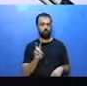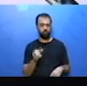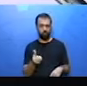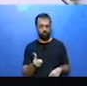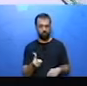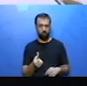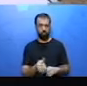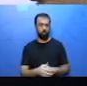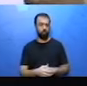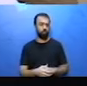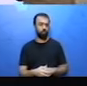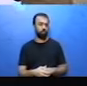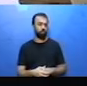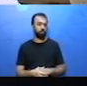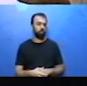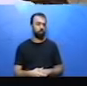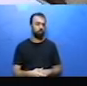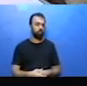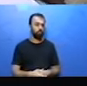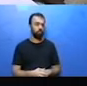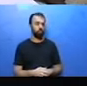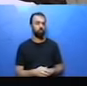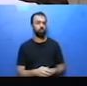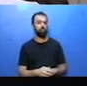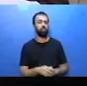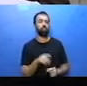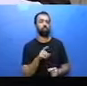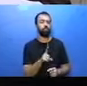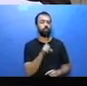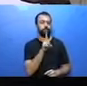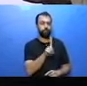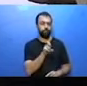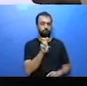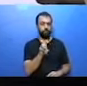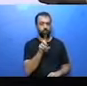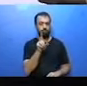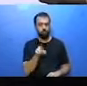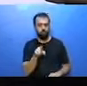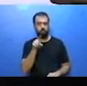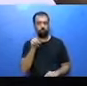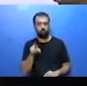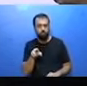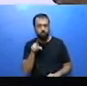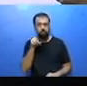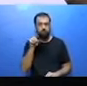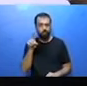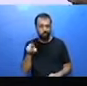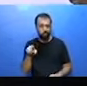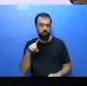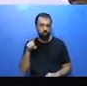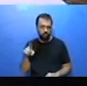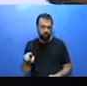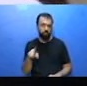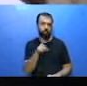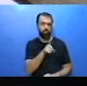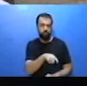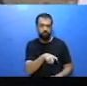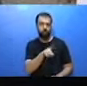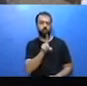1516 eu só vou dar 16 bolinhos saiu do 15 um dois três